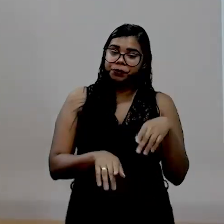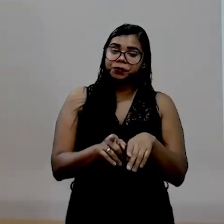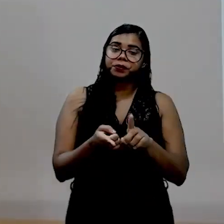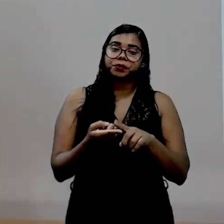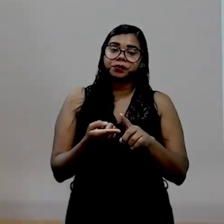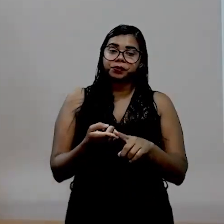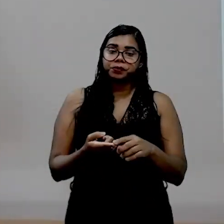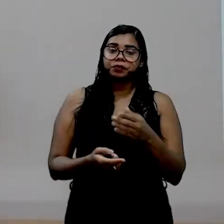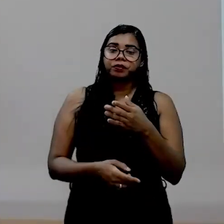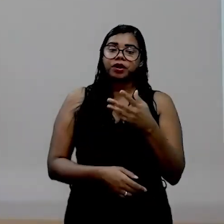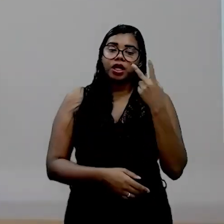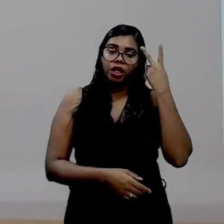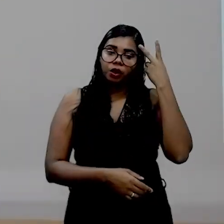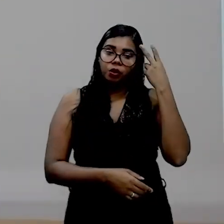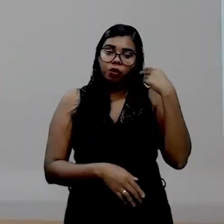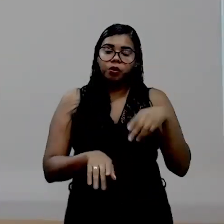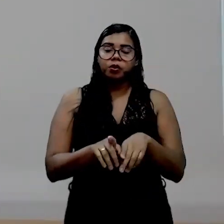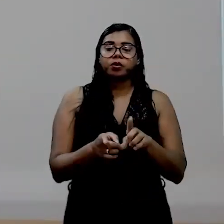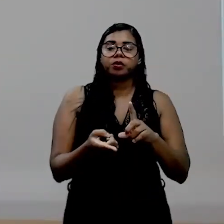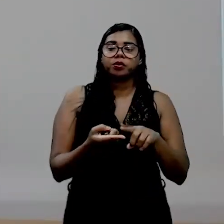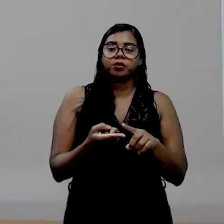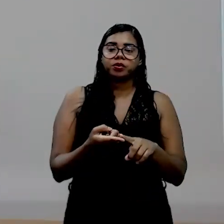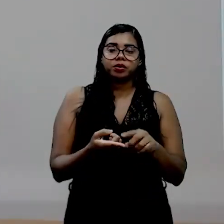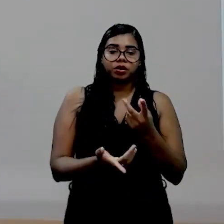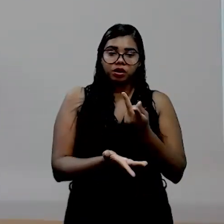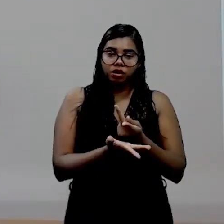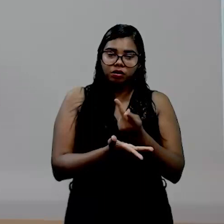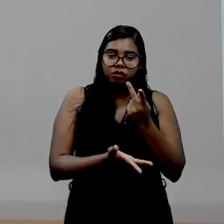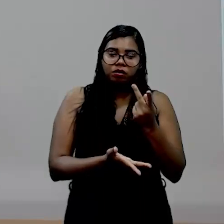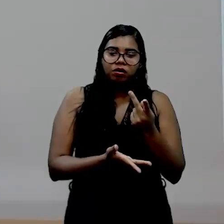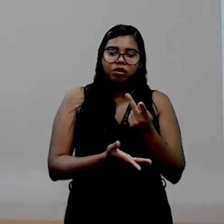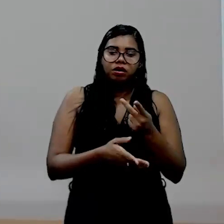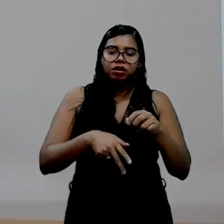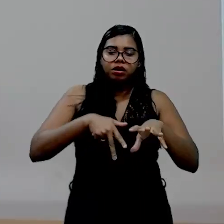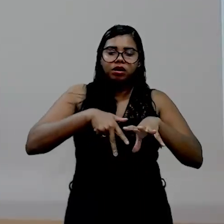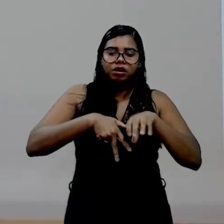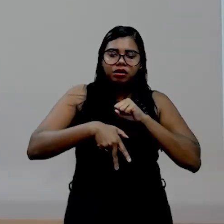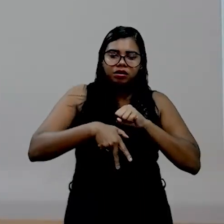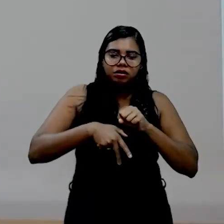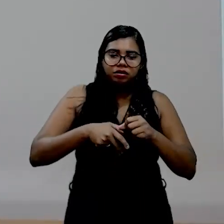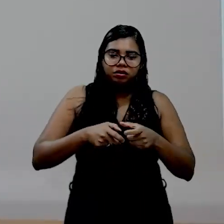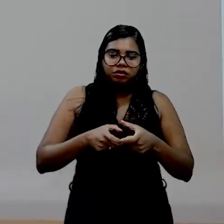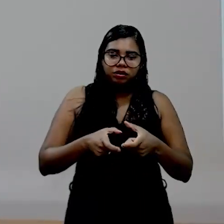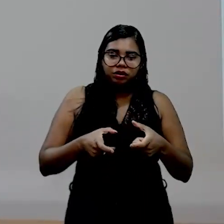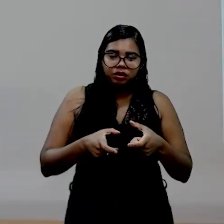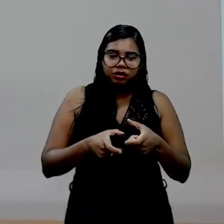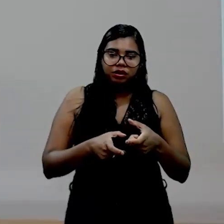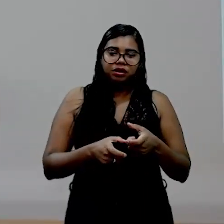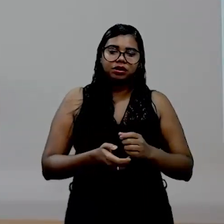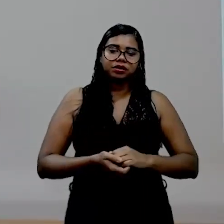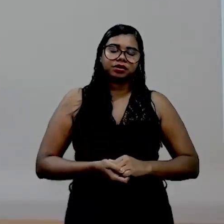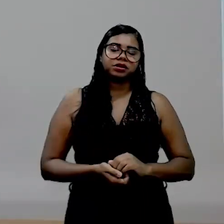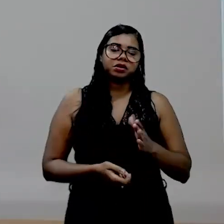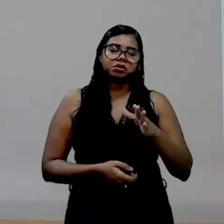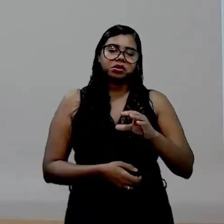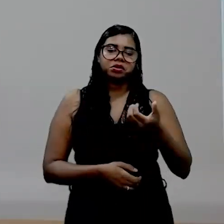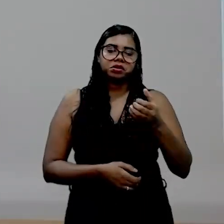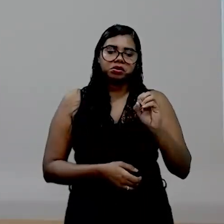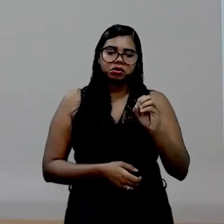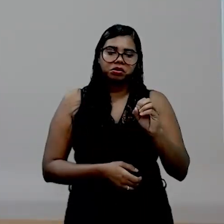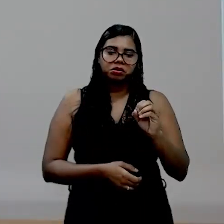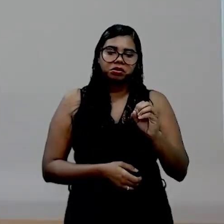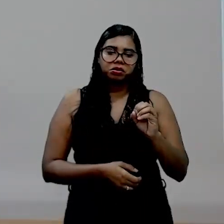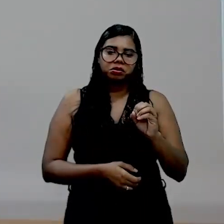hiperplasia, normalmente, ela não causa sintomas. Ela cresce e não causa sintomas. Então, você imagina o seguinte, 10% dos